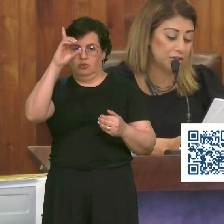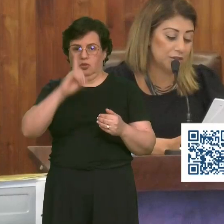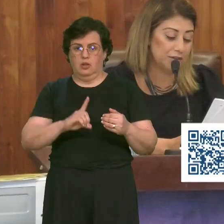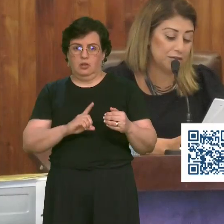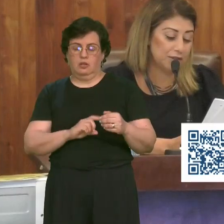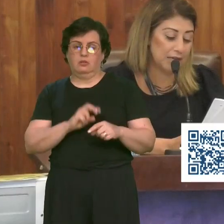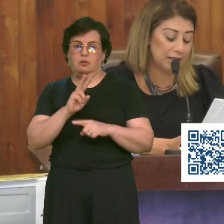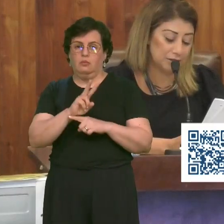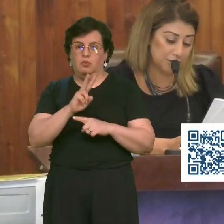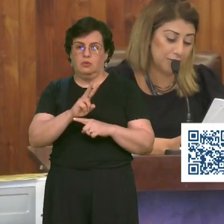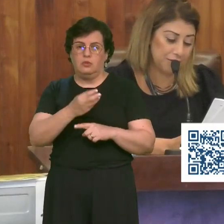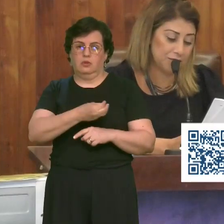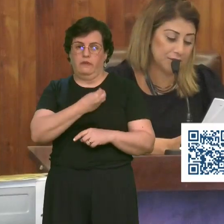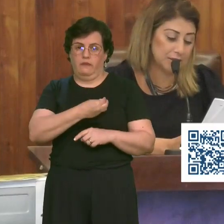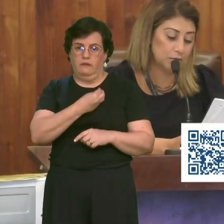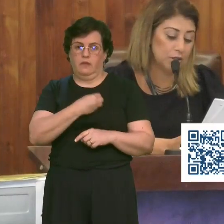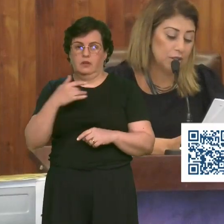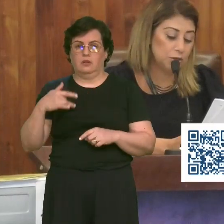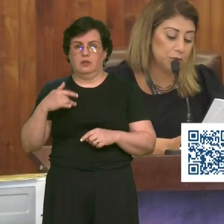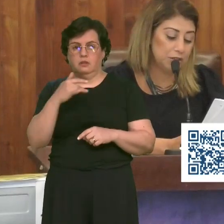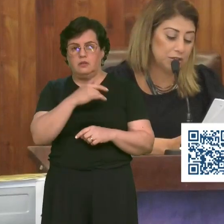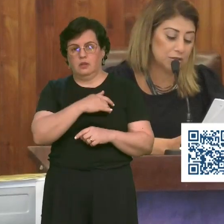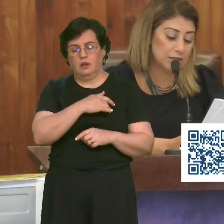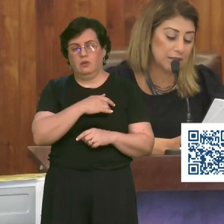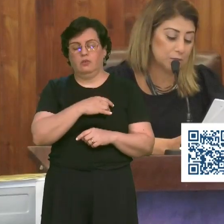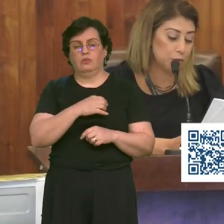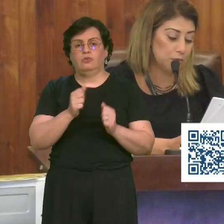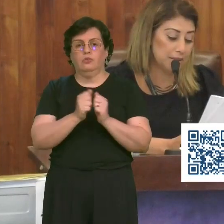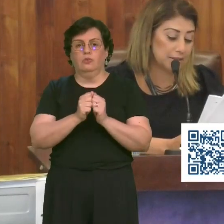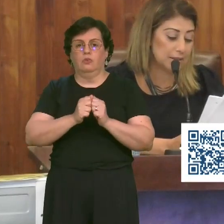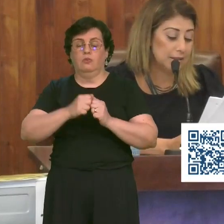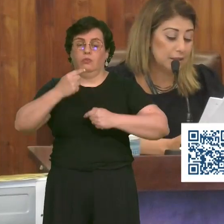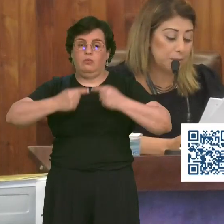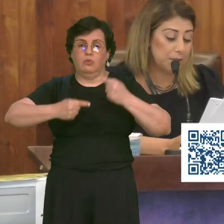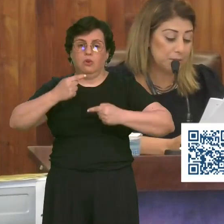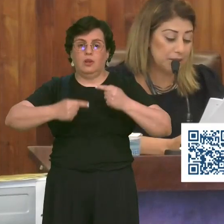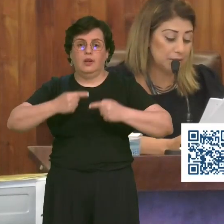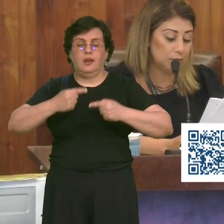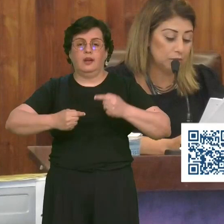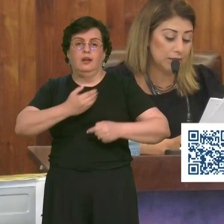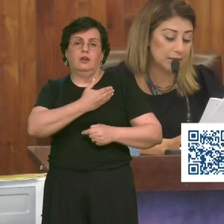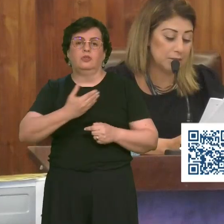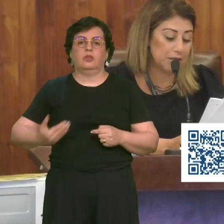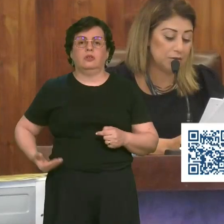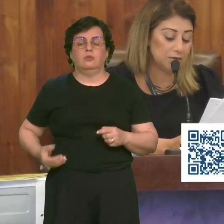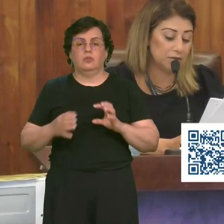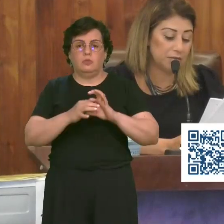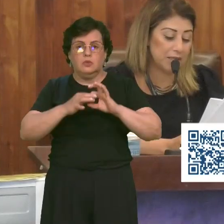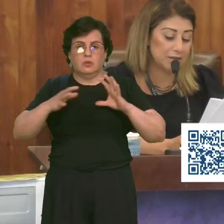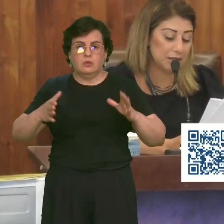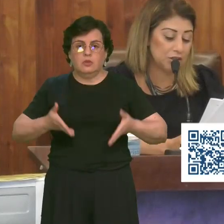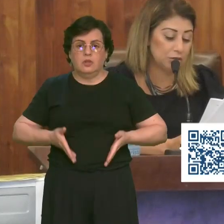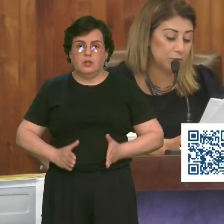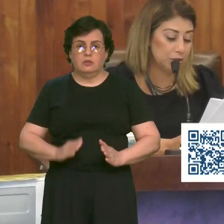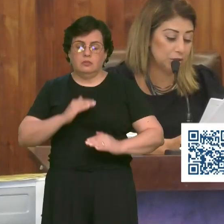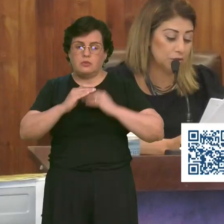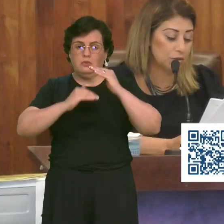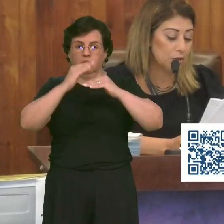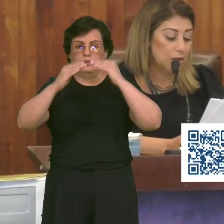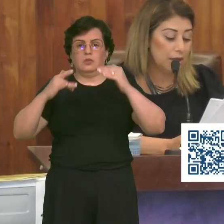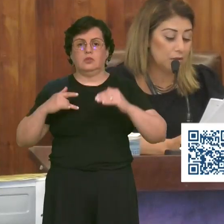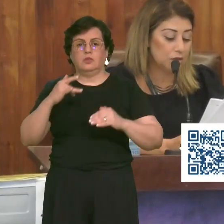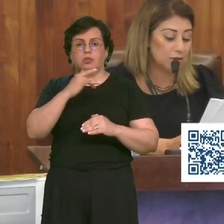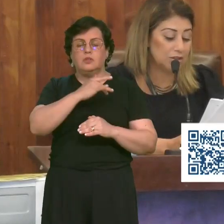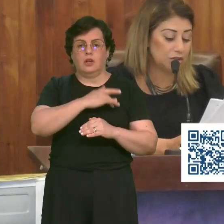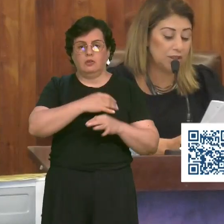mediante a efetividade efetivação de políticas sociais públicas que permitam o nascimento do desenvolvimento sadio